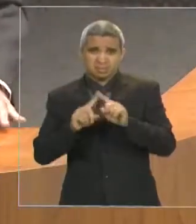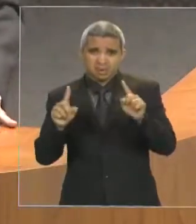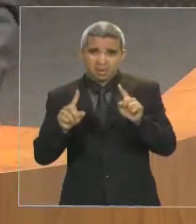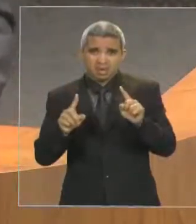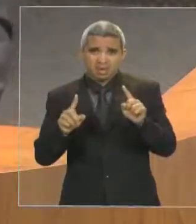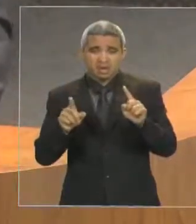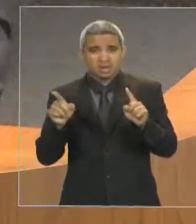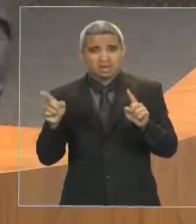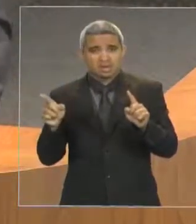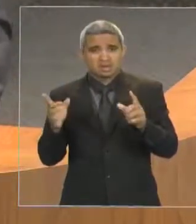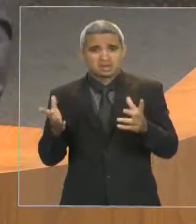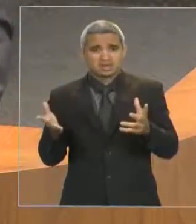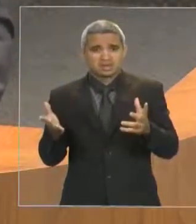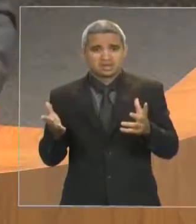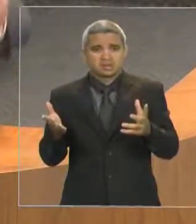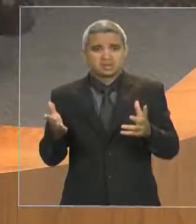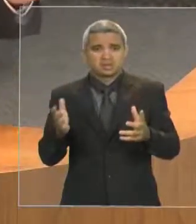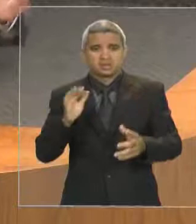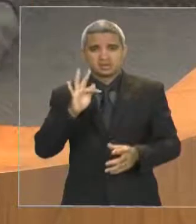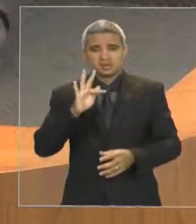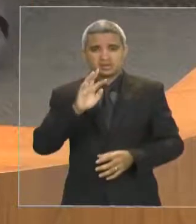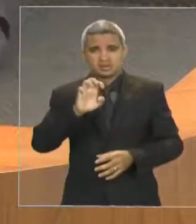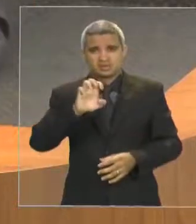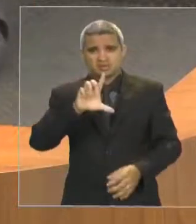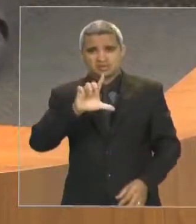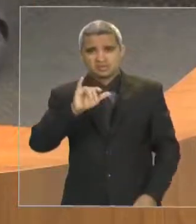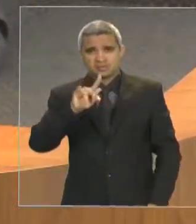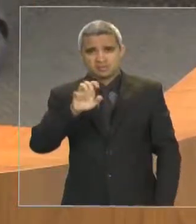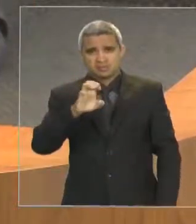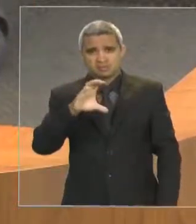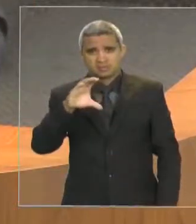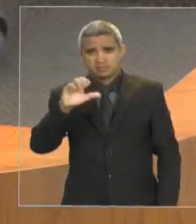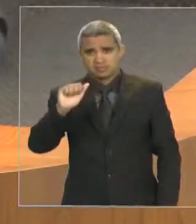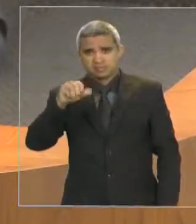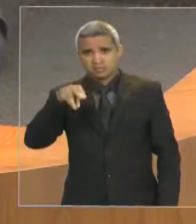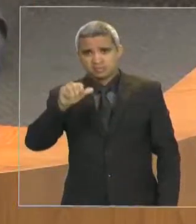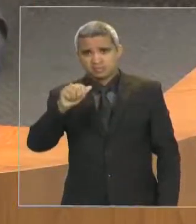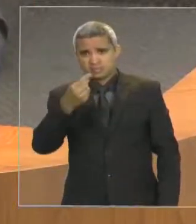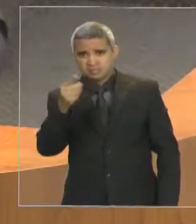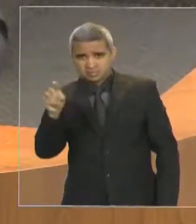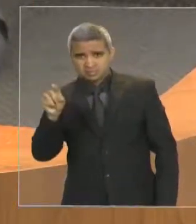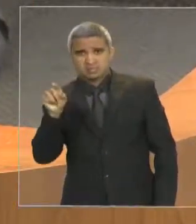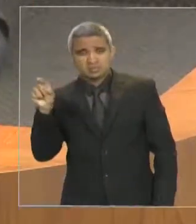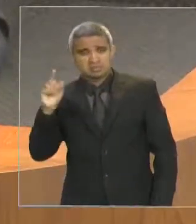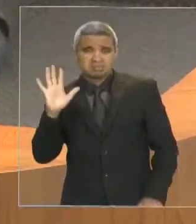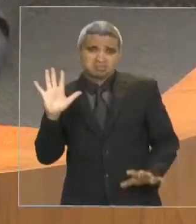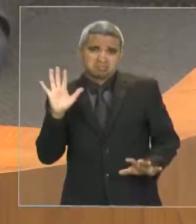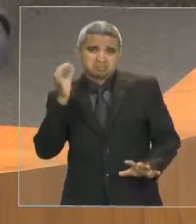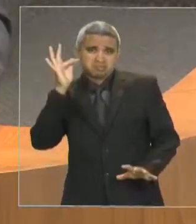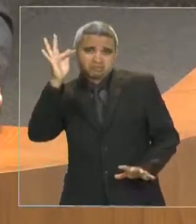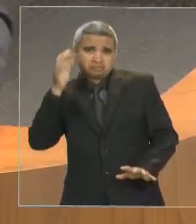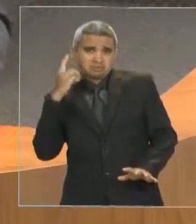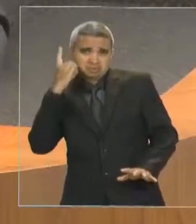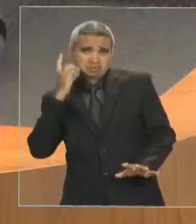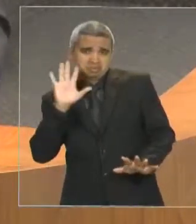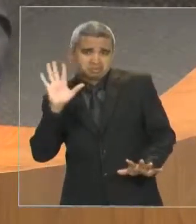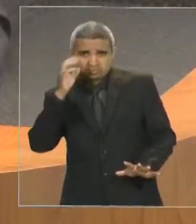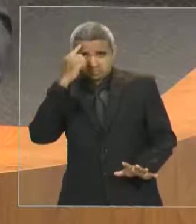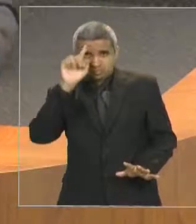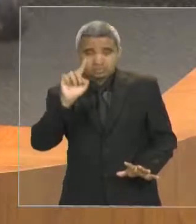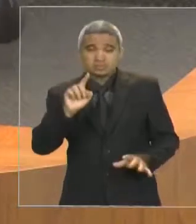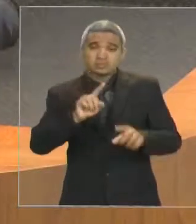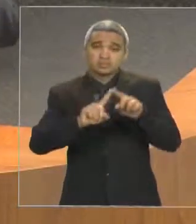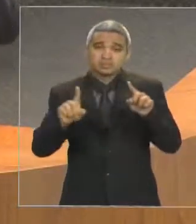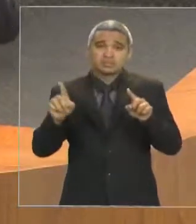talvez futuro deputado, Felipe Camarão, grande técnico, e gosto muito dele, da família dele, ele informa